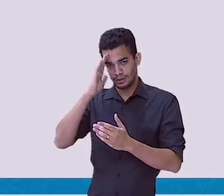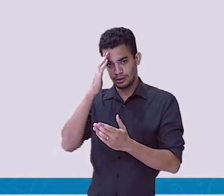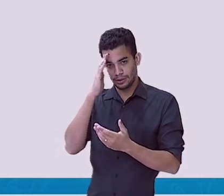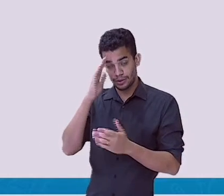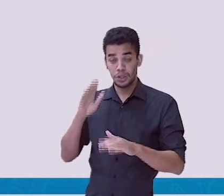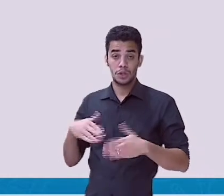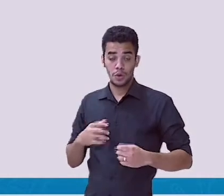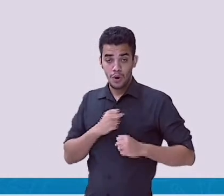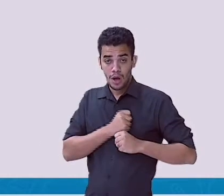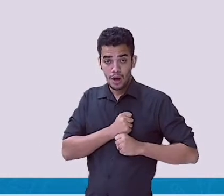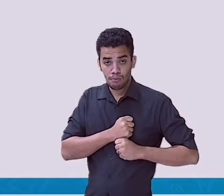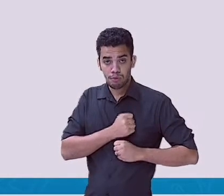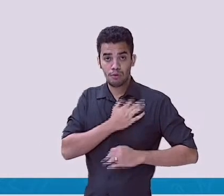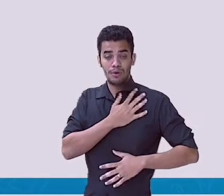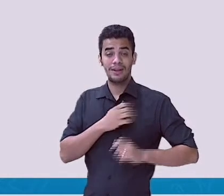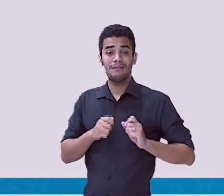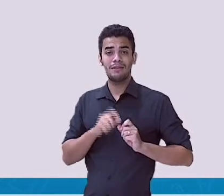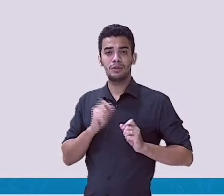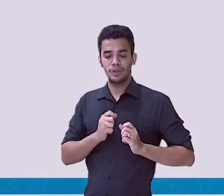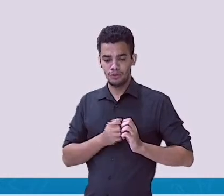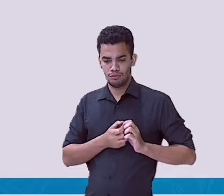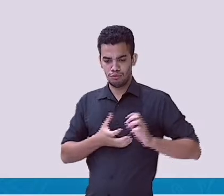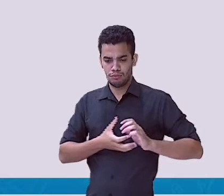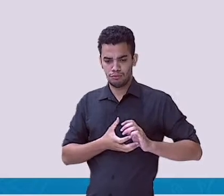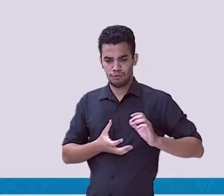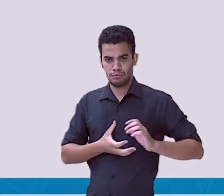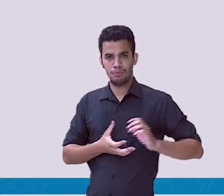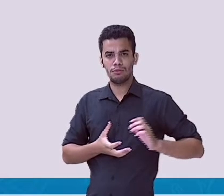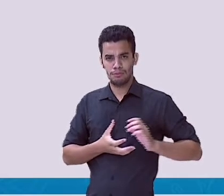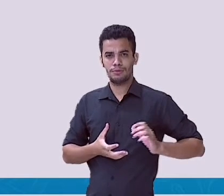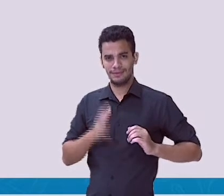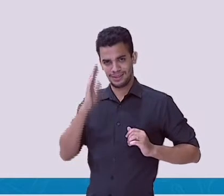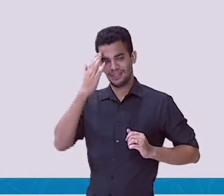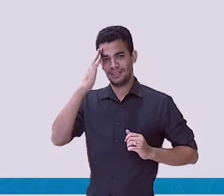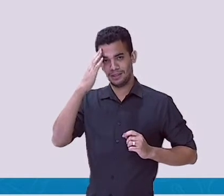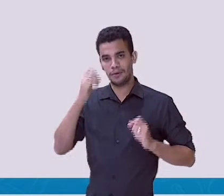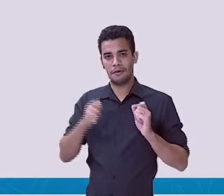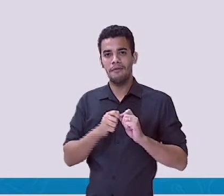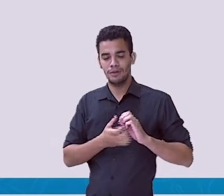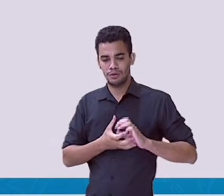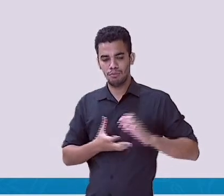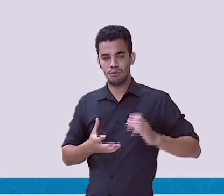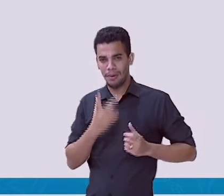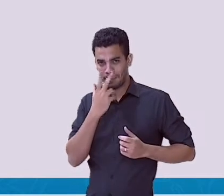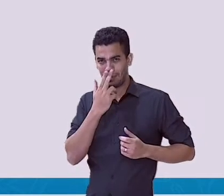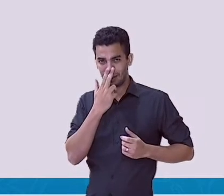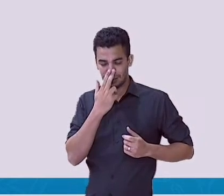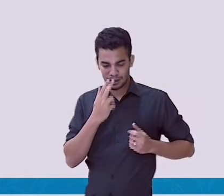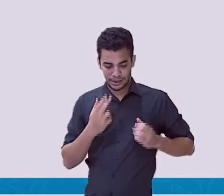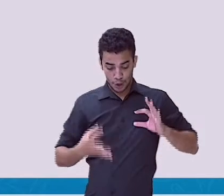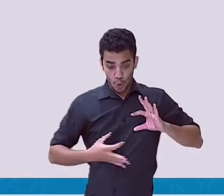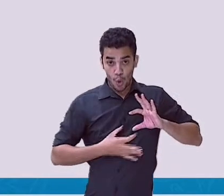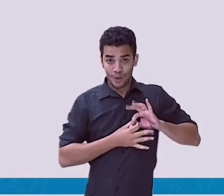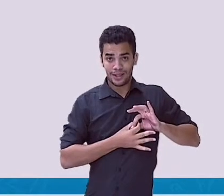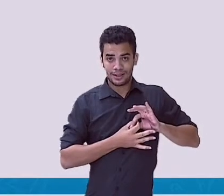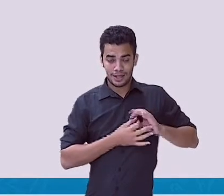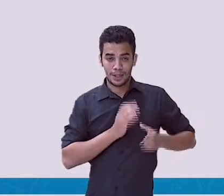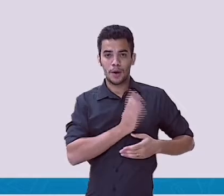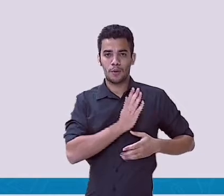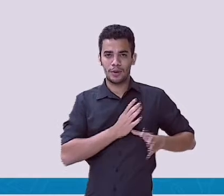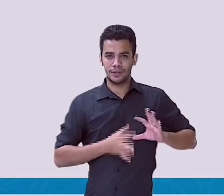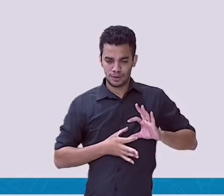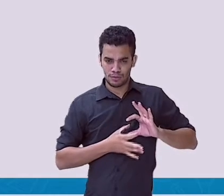Já a veia, não. A veia, ela é mais enrijecida, ela já faz só o trajeto do sangue, sem fazer